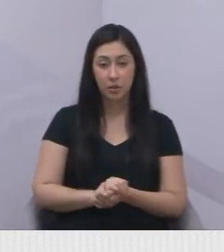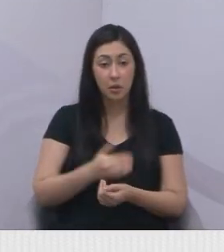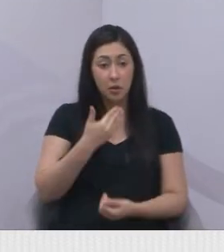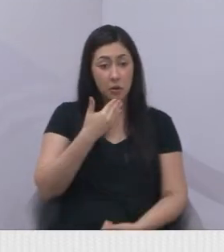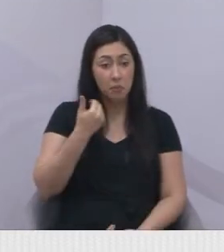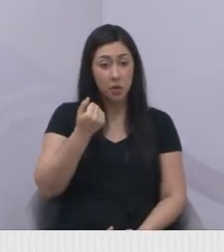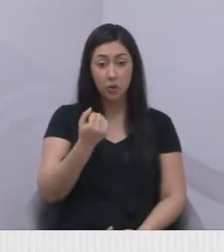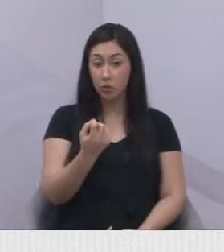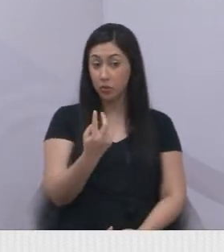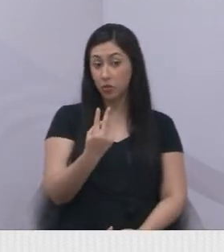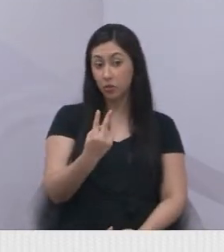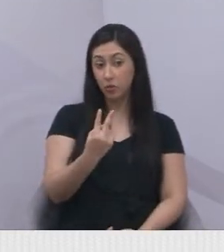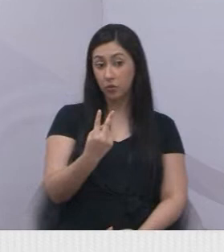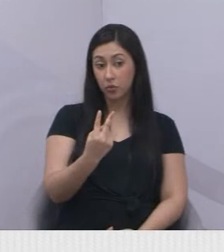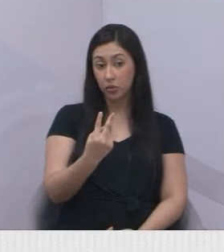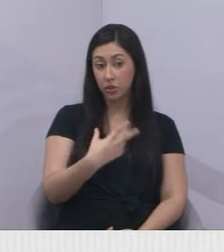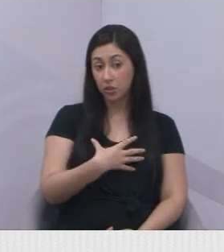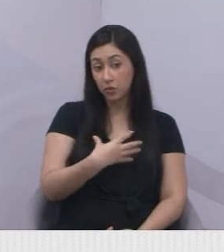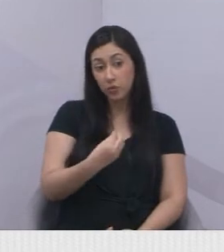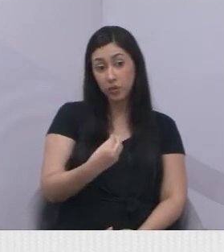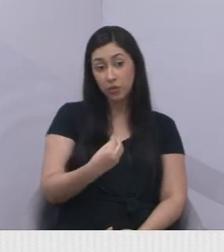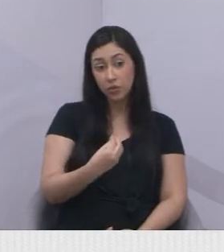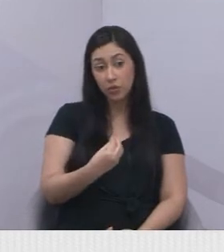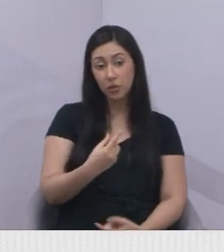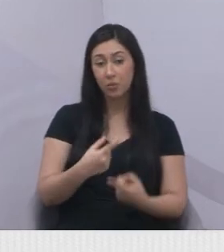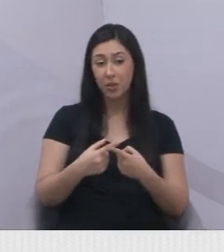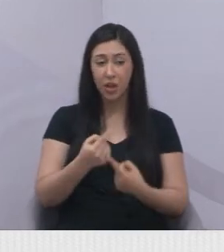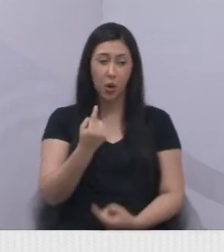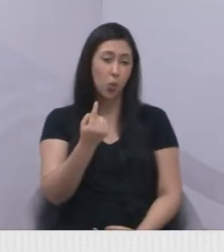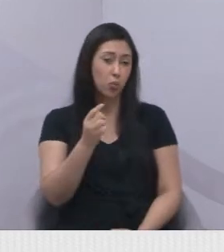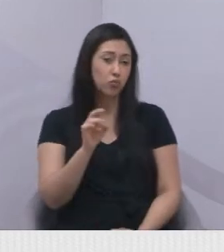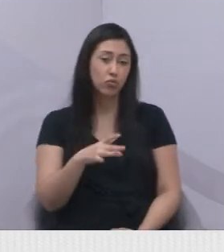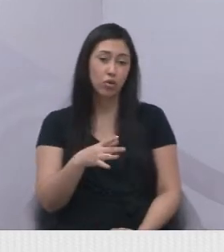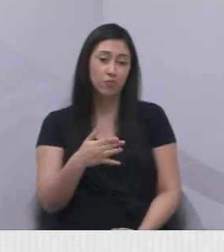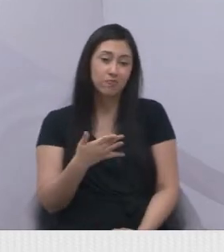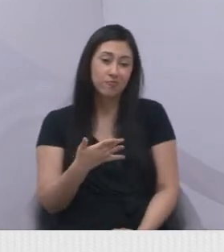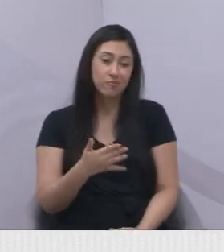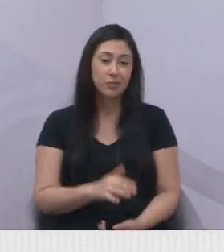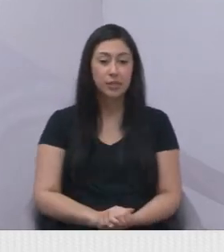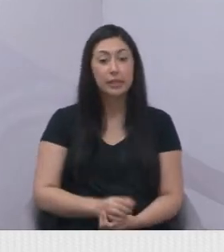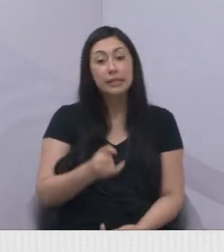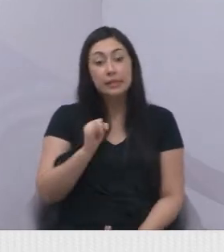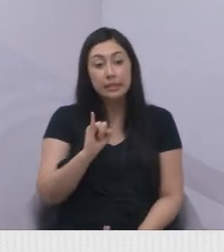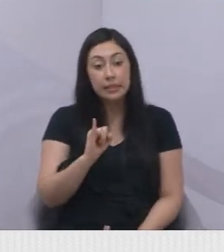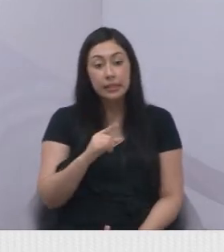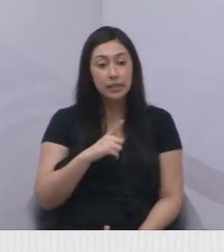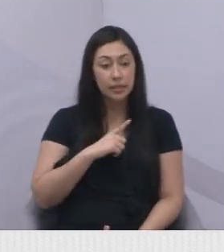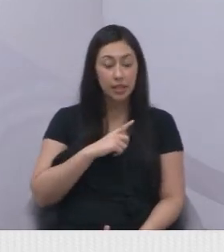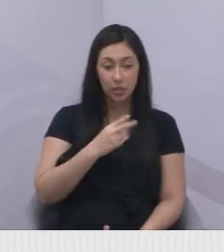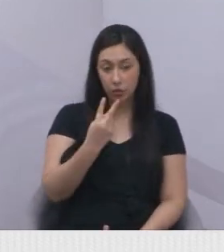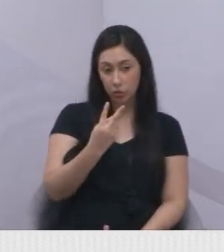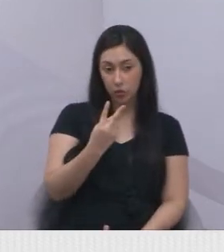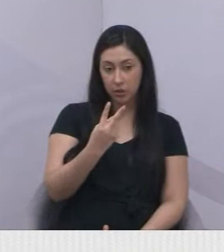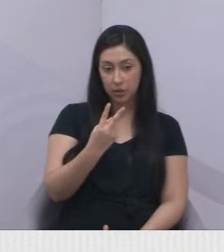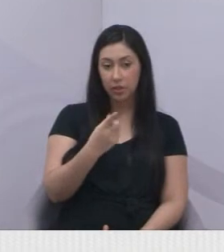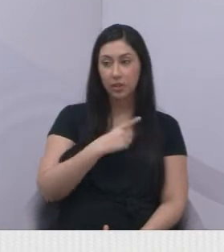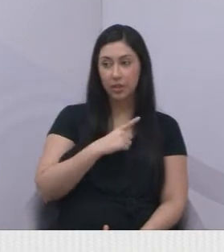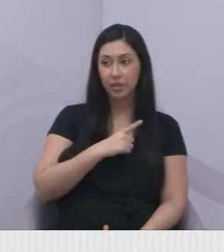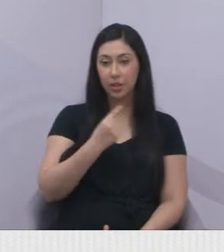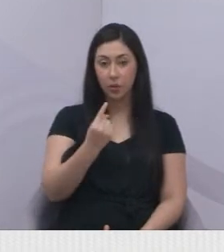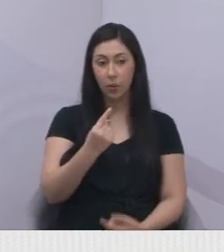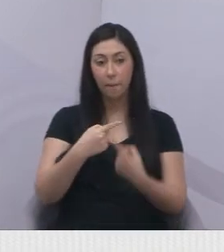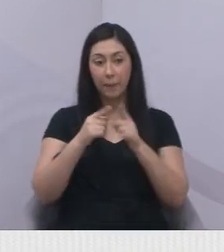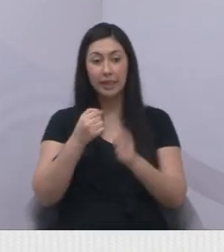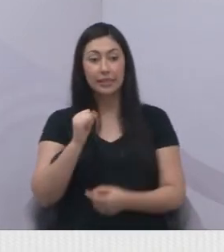dois que um. Que se tiver dois, tem um. E se tiver um, não